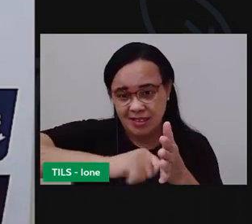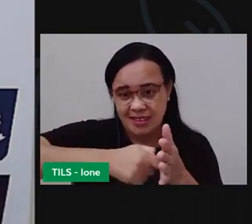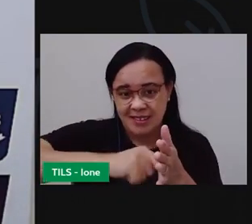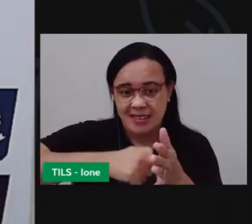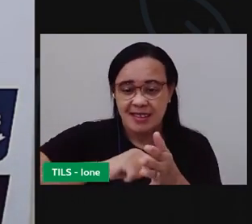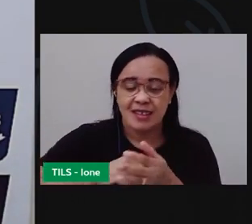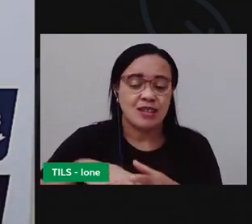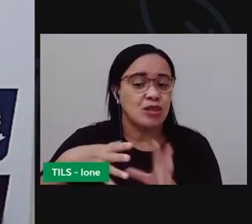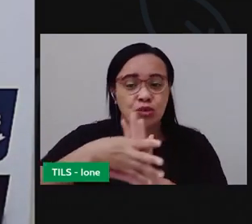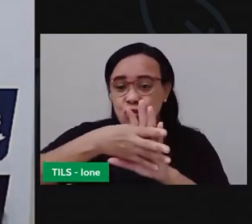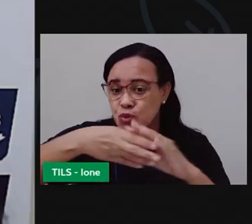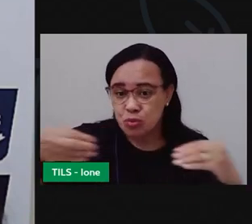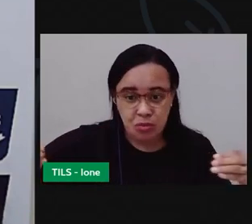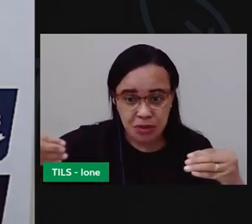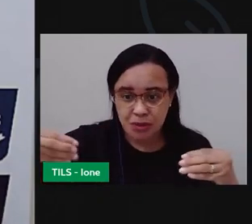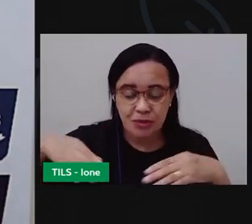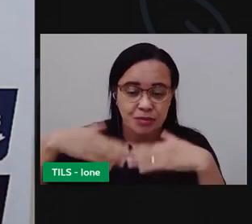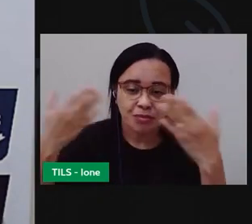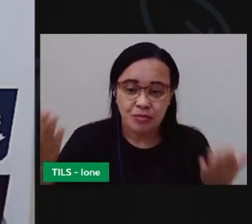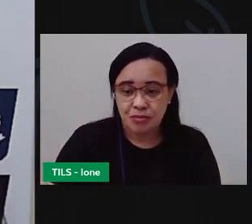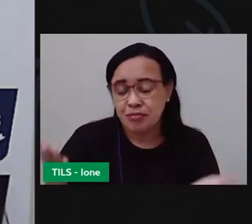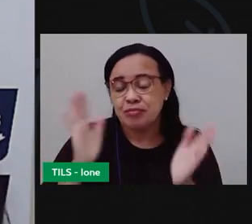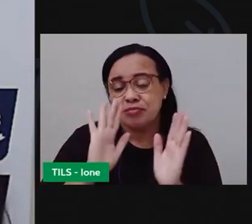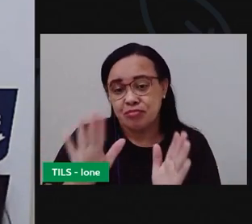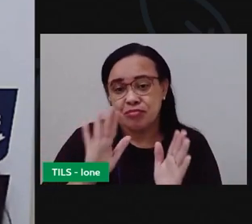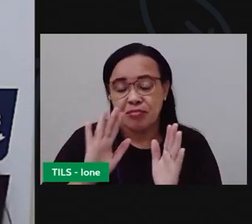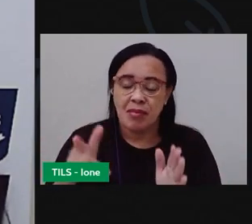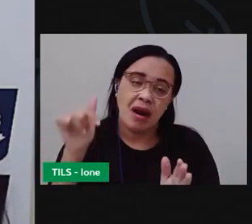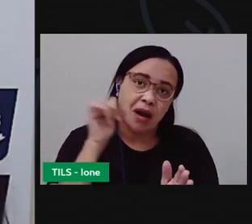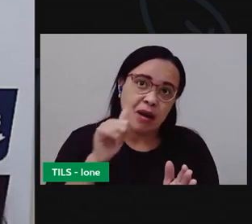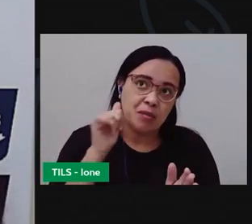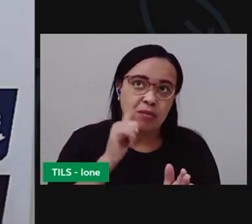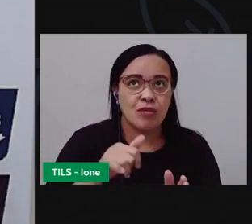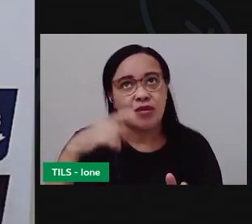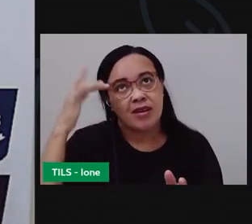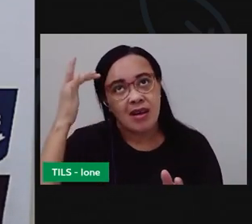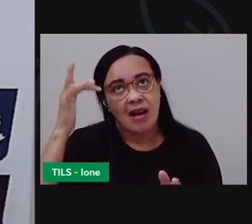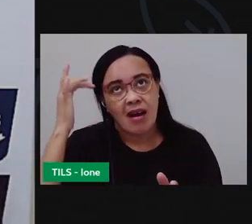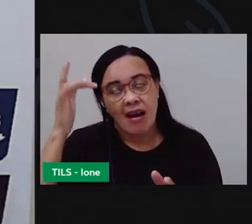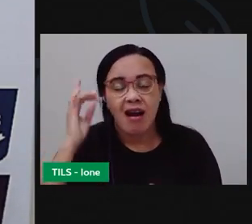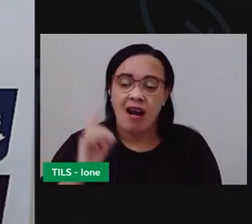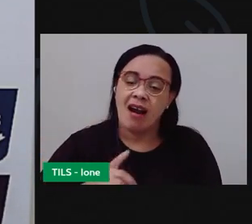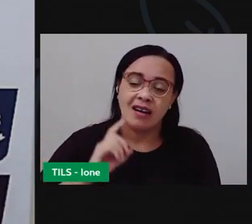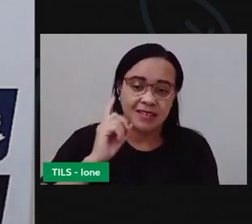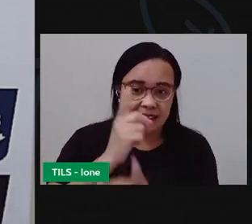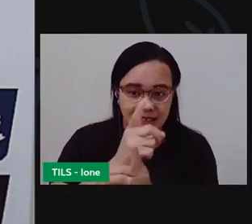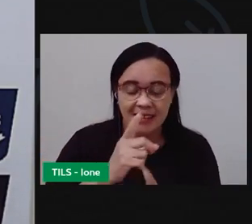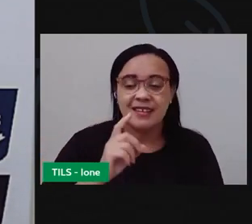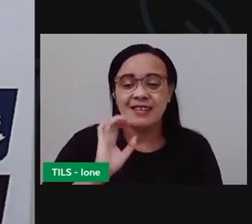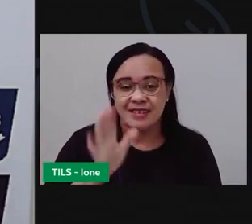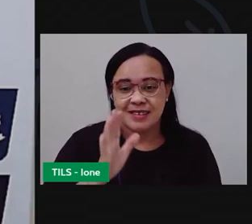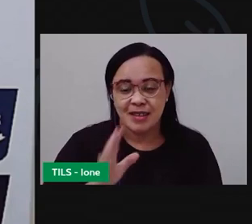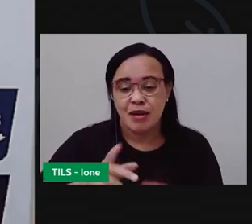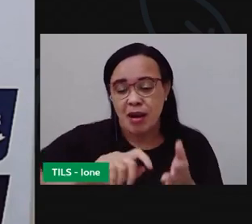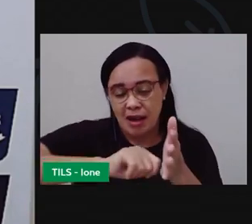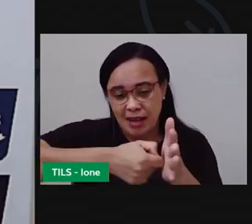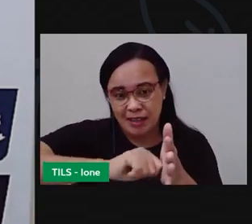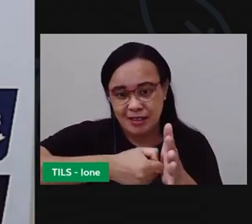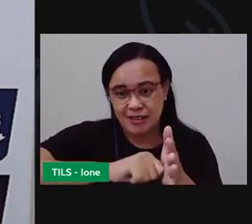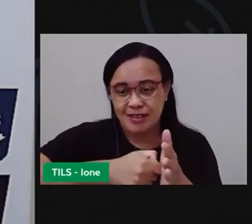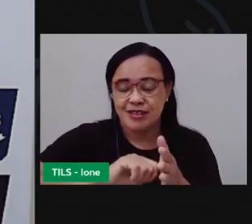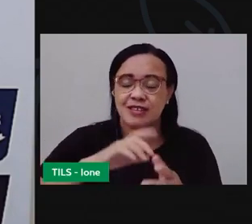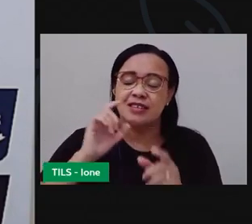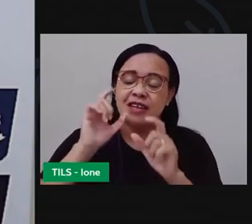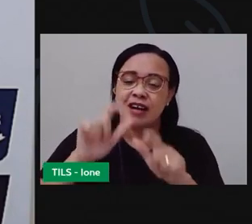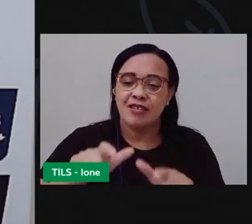chumbo deixar o serviço mais cheia acha que achar a chave bichinho se acha só no